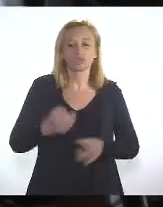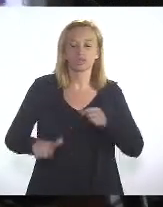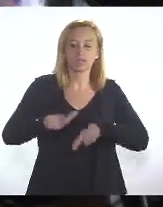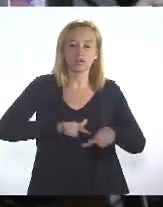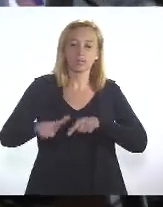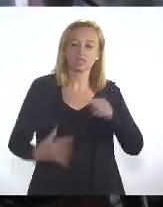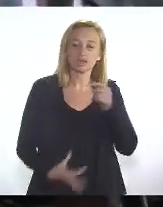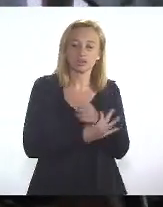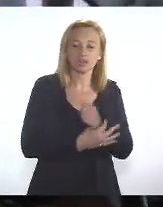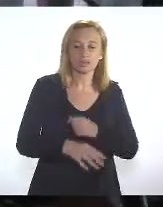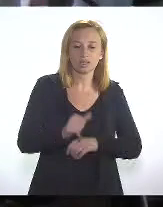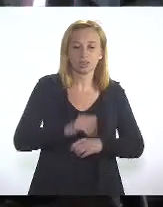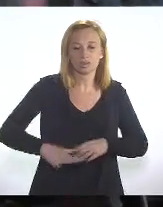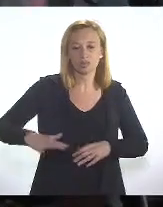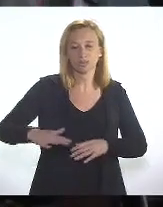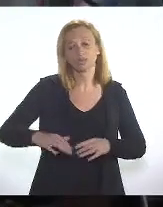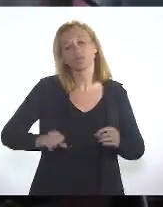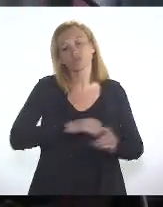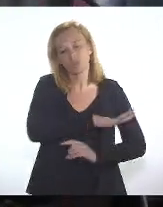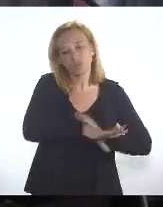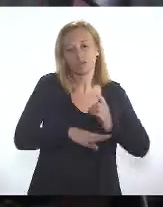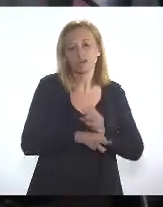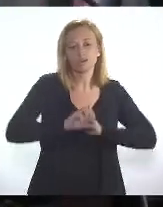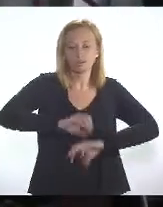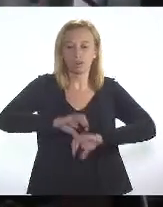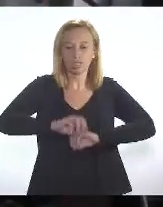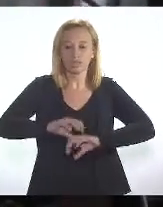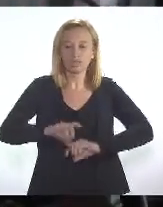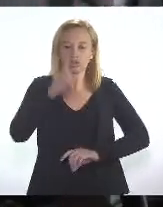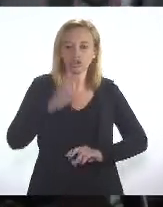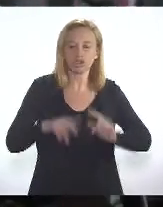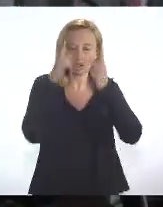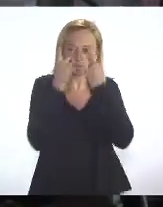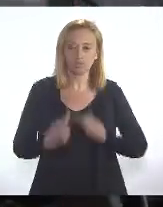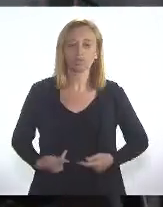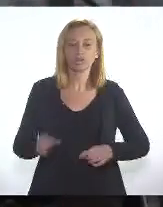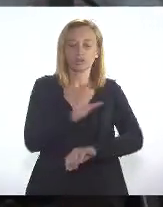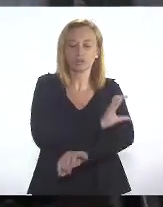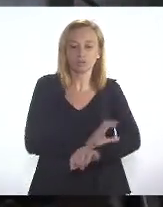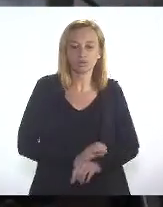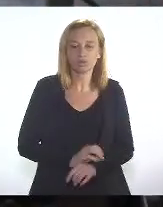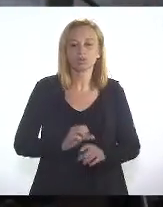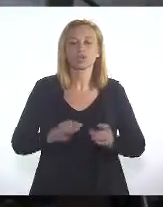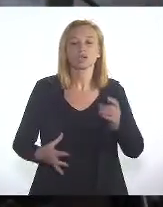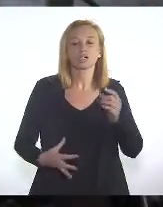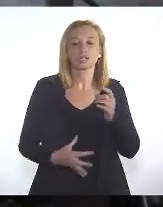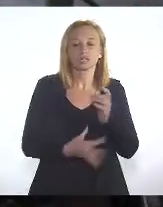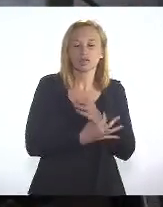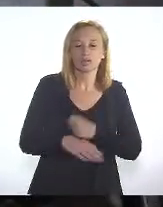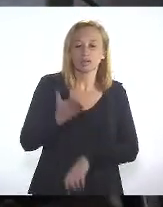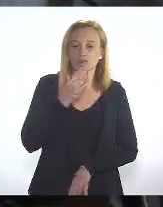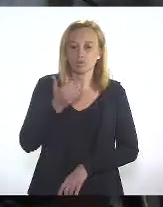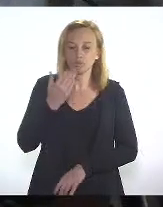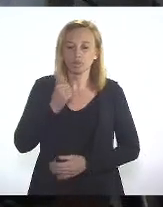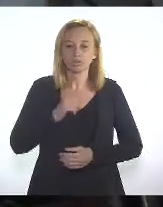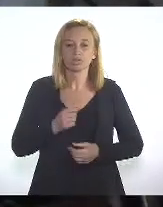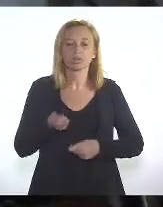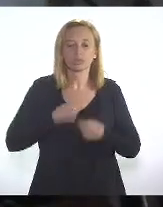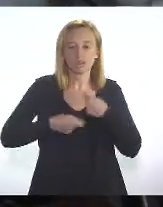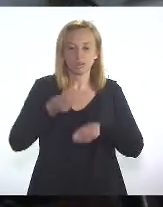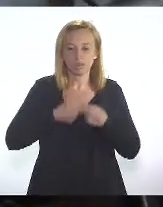Seguridade Social, de Educação, de Defesa dos Direitos Humanos e Cidadania, de Cultura, de Segurança Alimentar e de